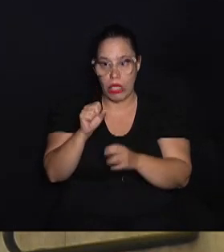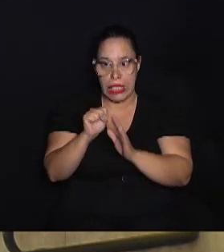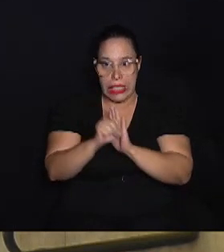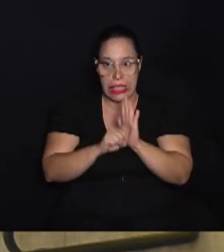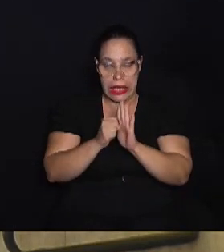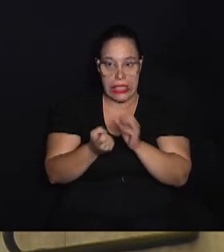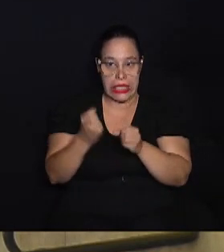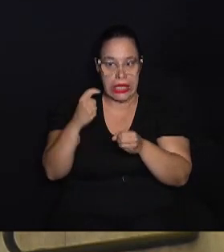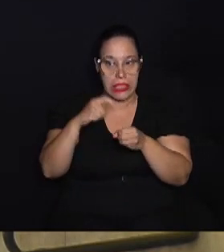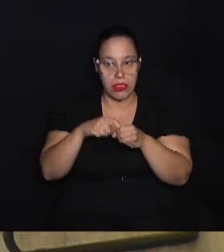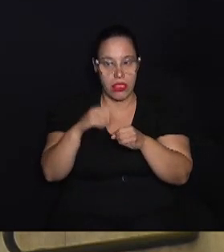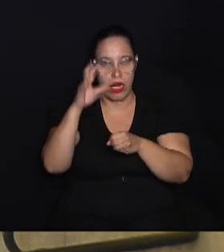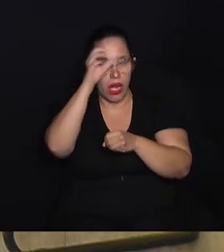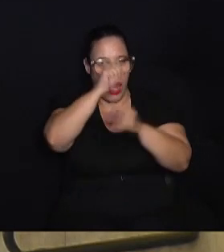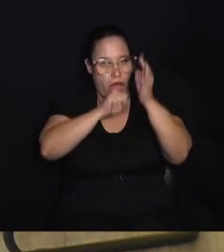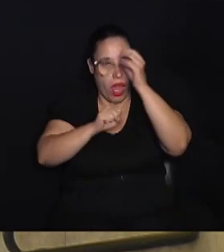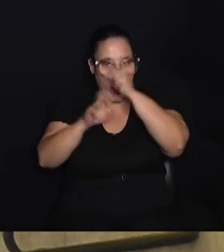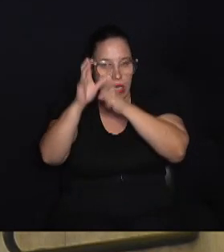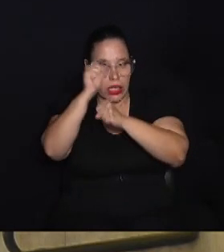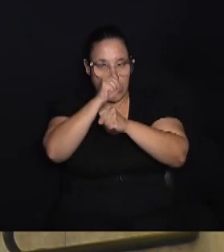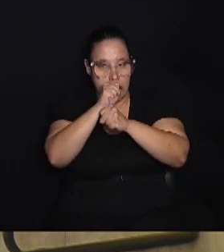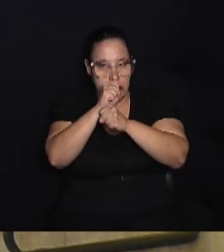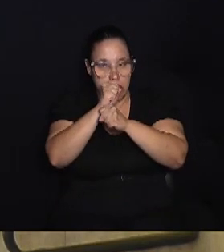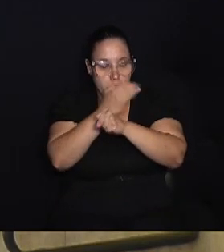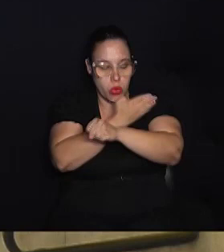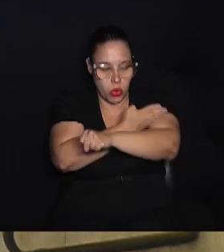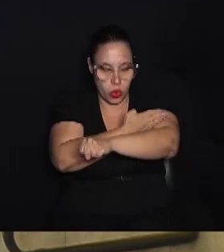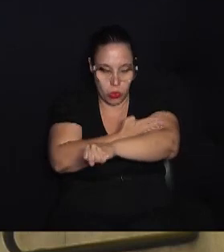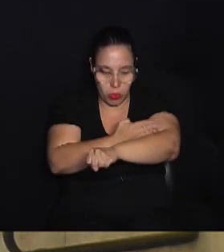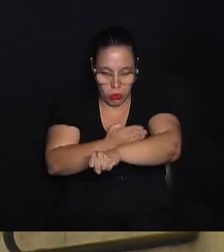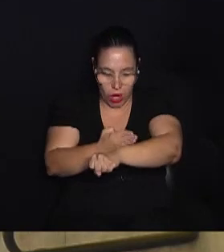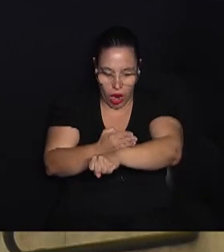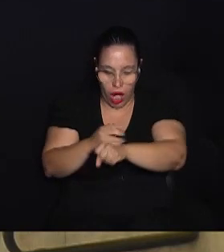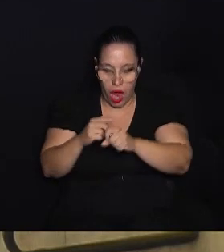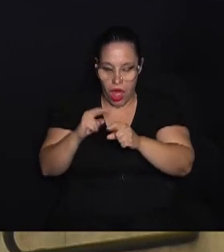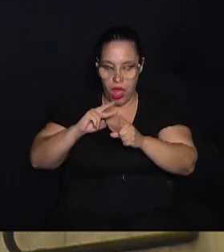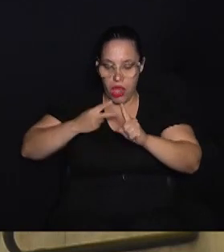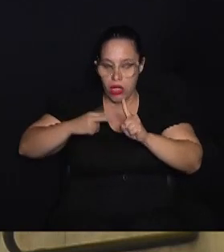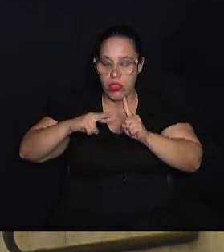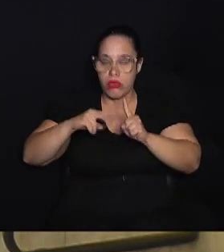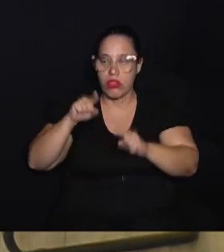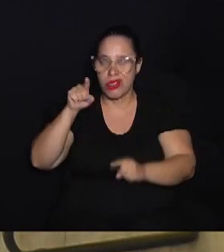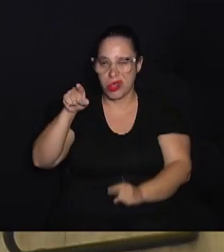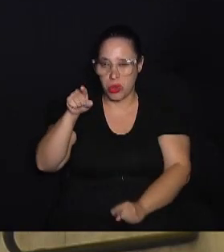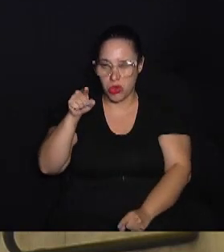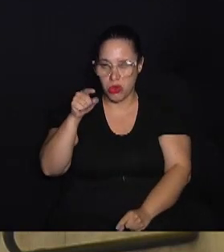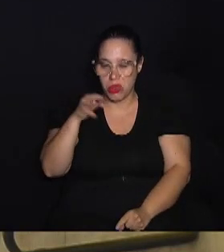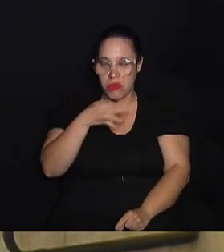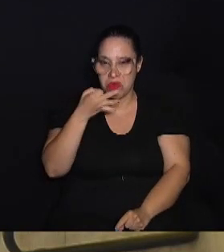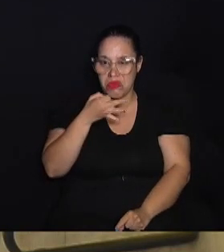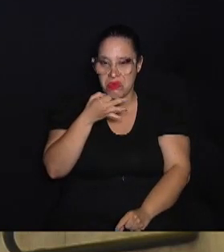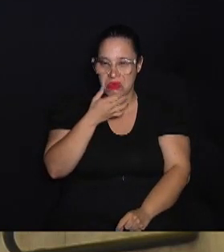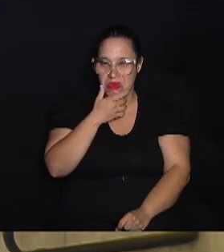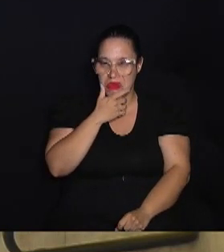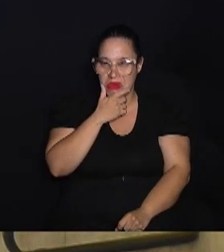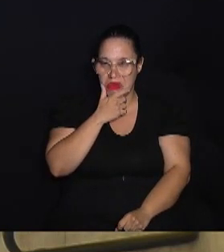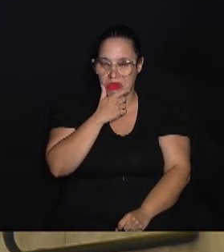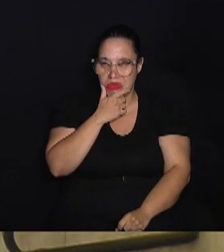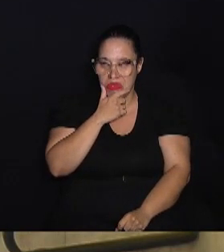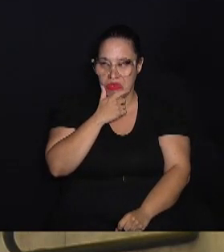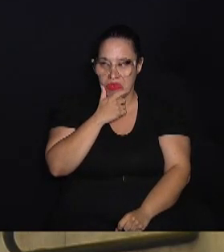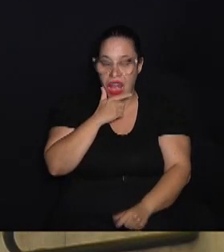que aprender a conviver com esse normal, na sua opinião, ou a gente tem que viver esse normal,